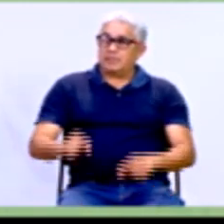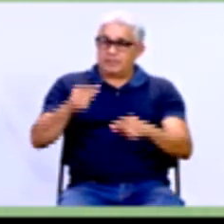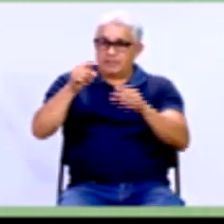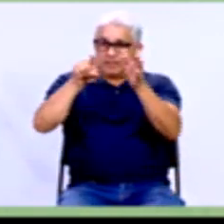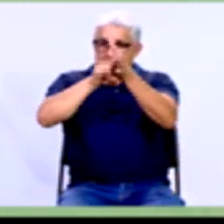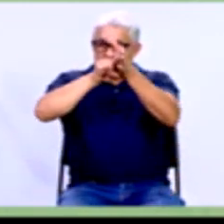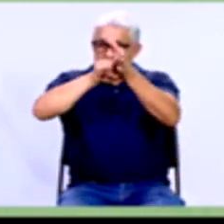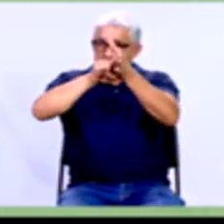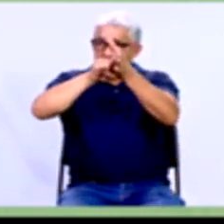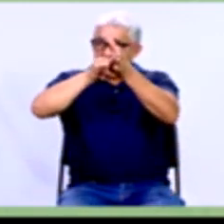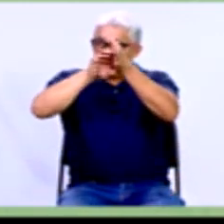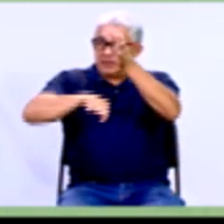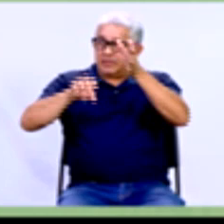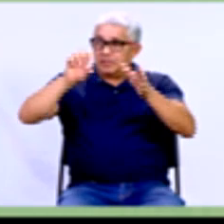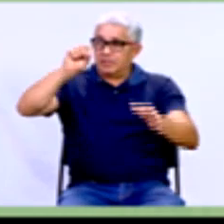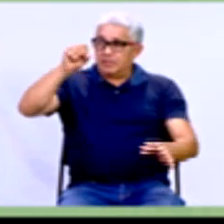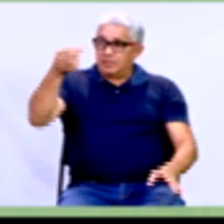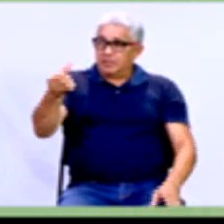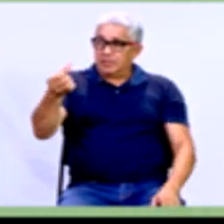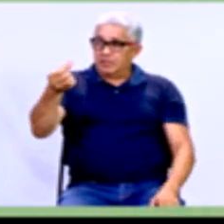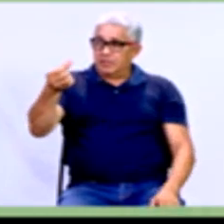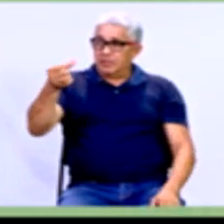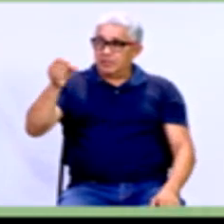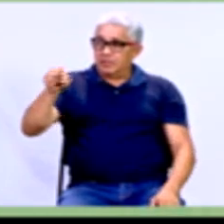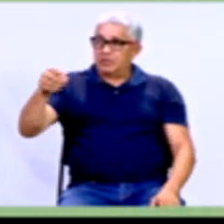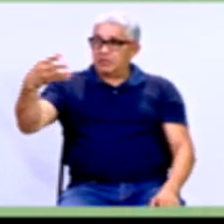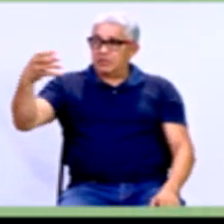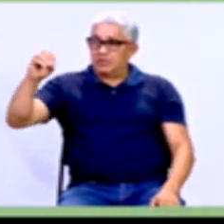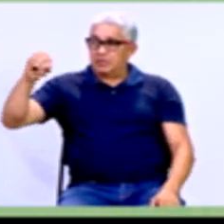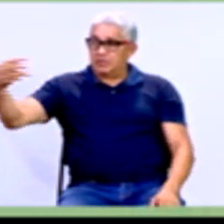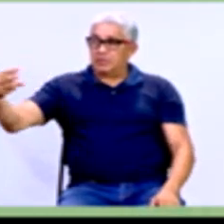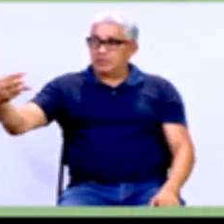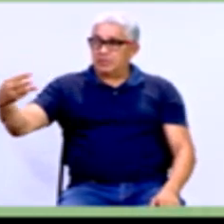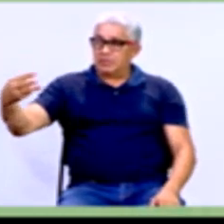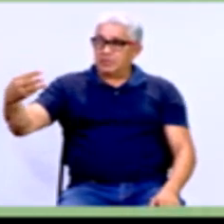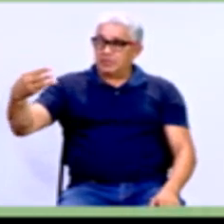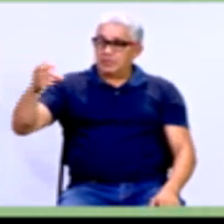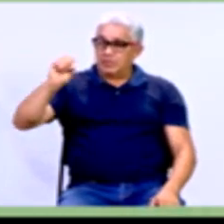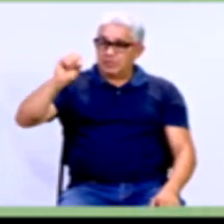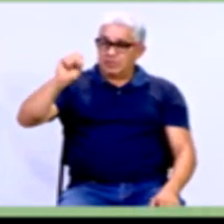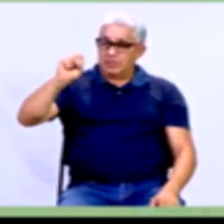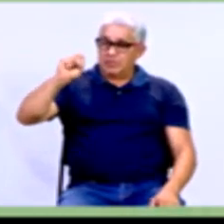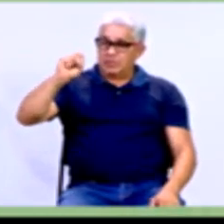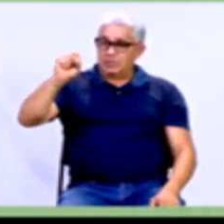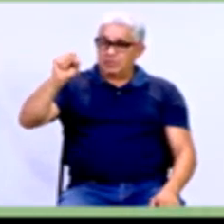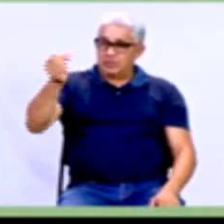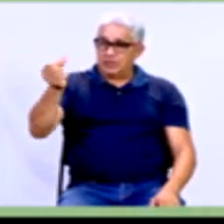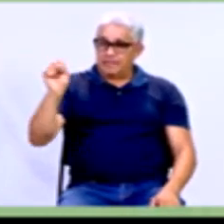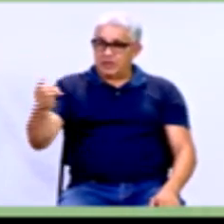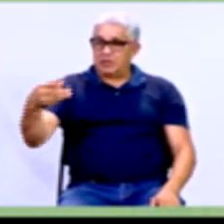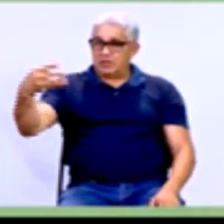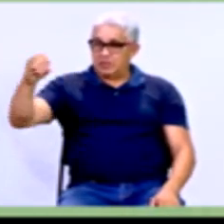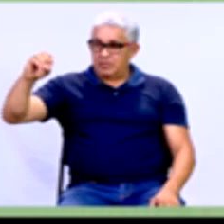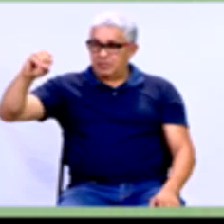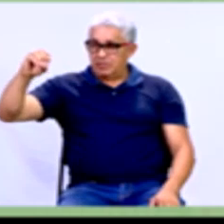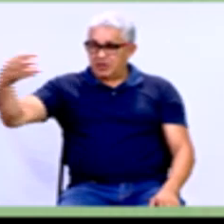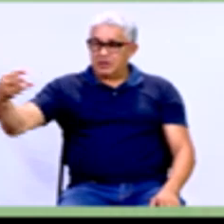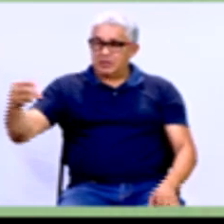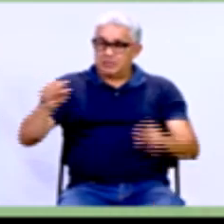dar 86.403. Vamos aqui embaixo. 10 vezes 13.005,